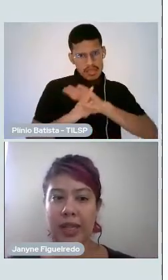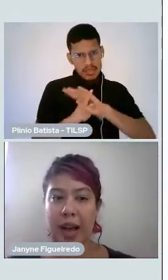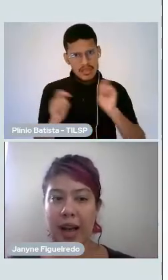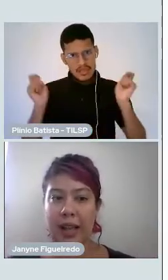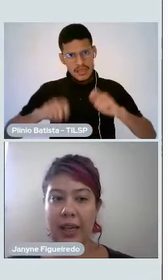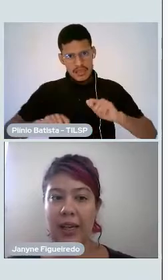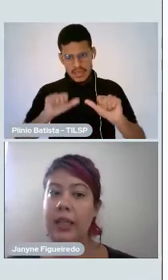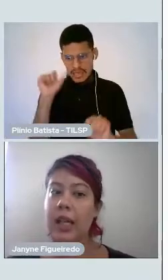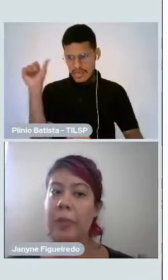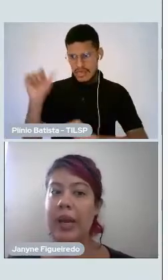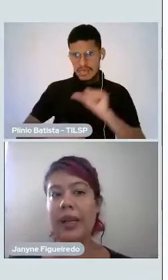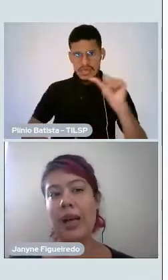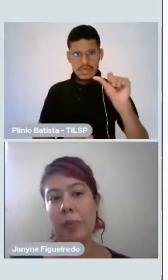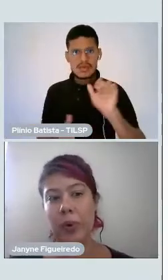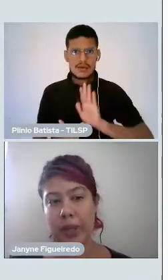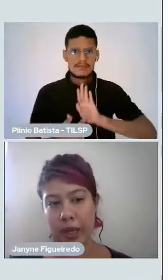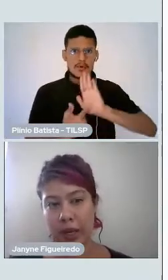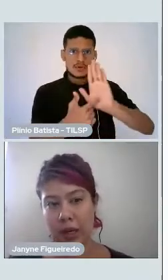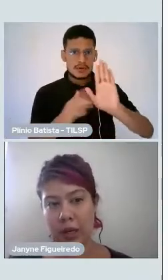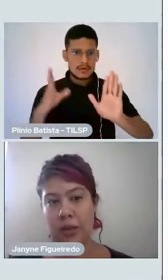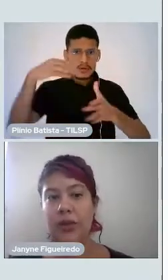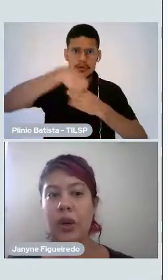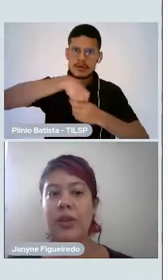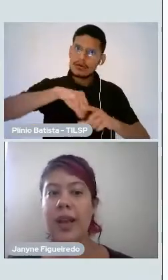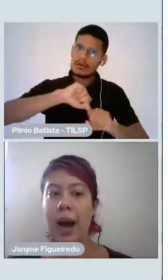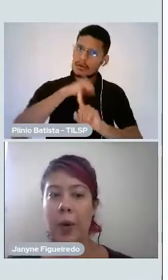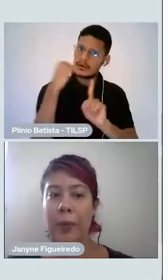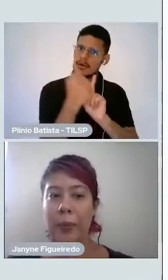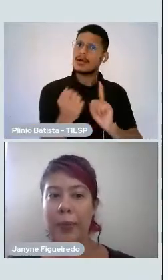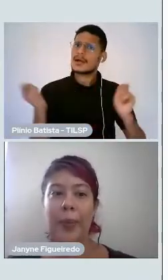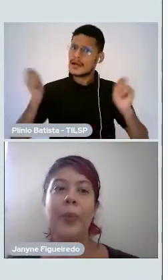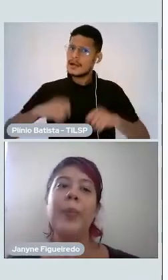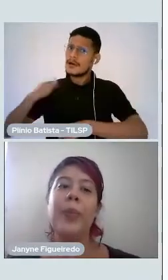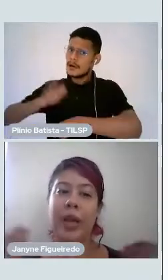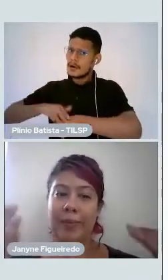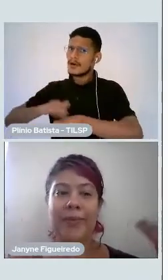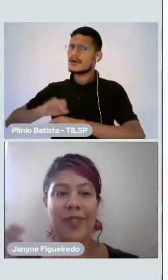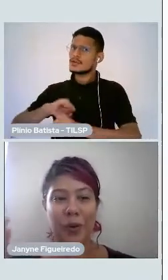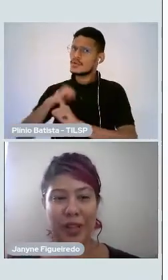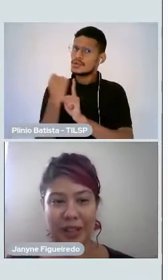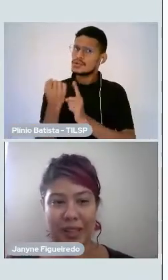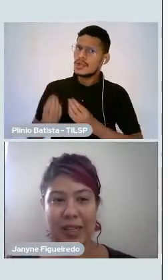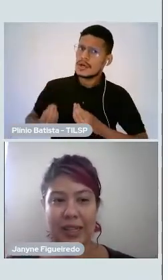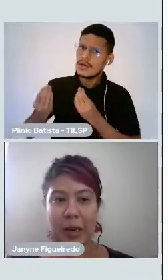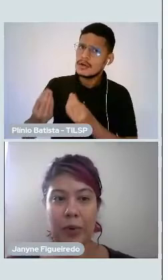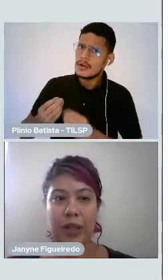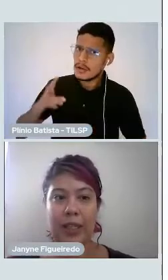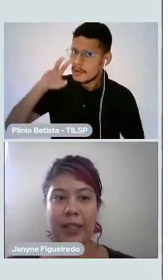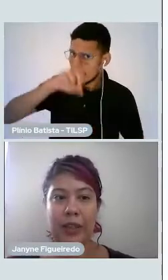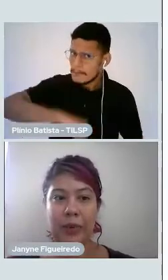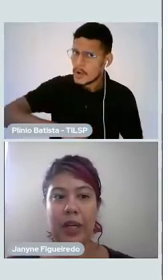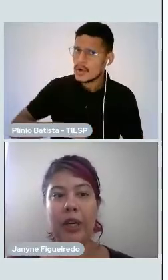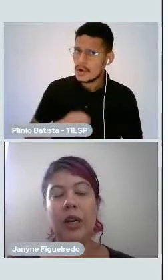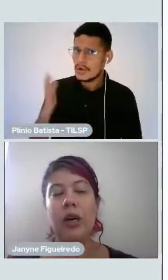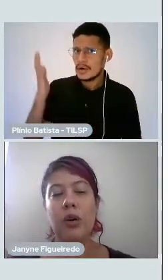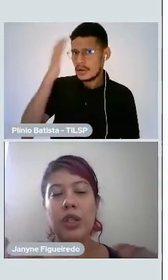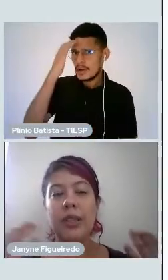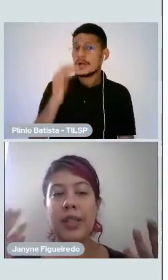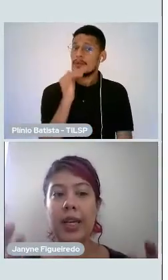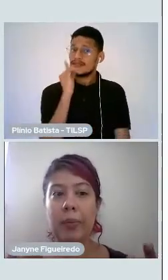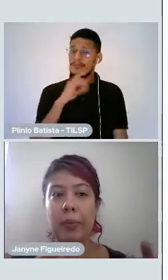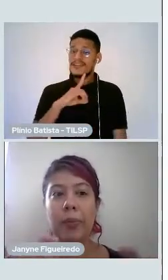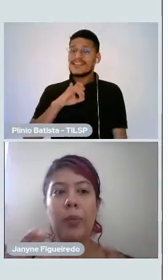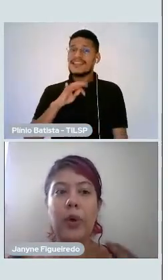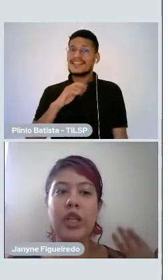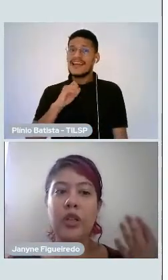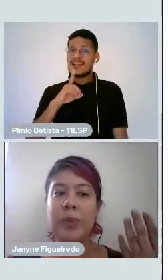para a sociedade também lhe dá poder social. Porque, voltando a esse exemplo da ditadura, hoje